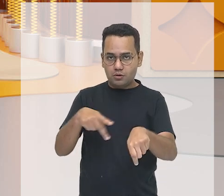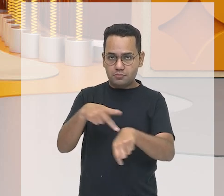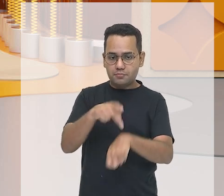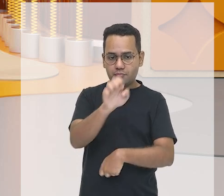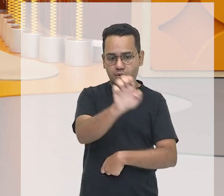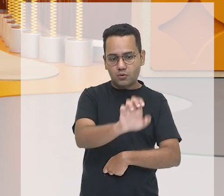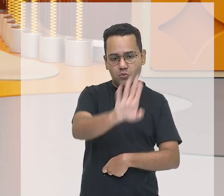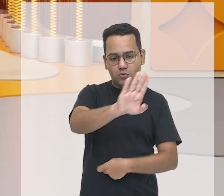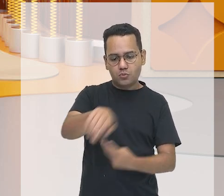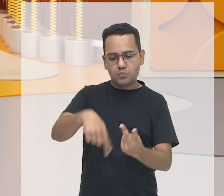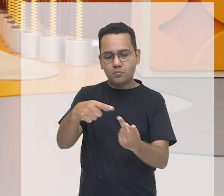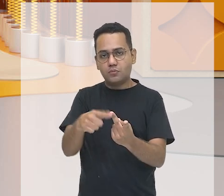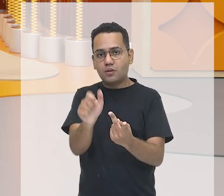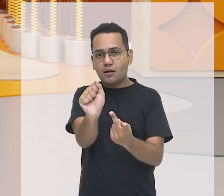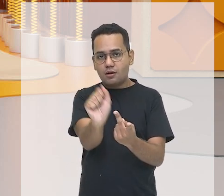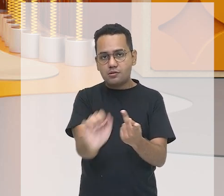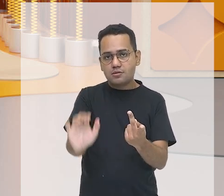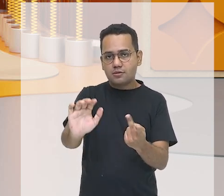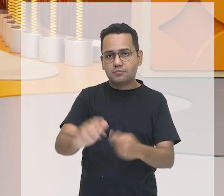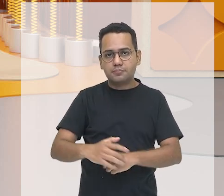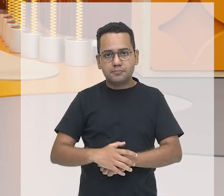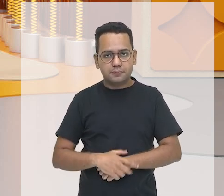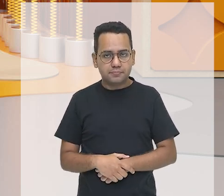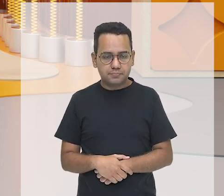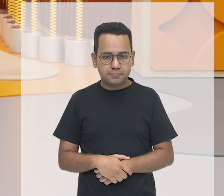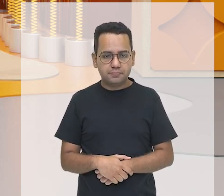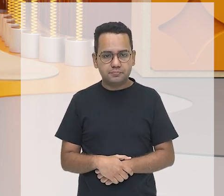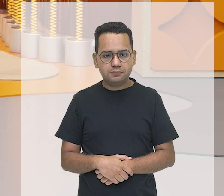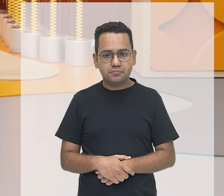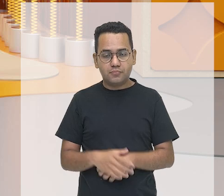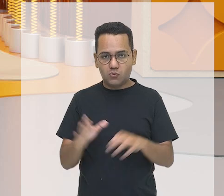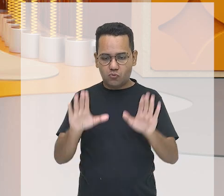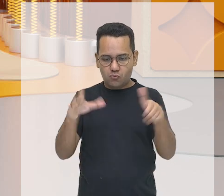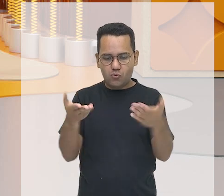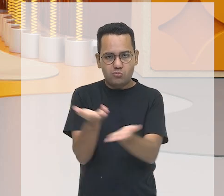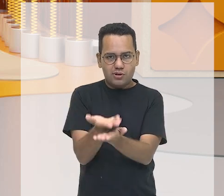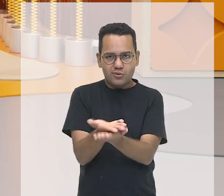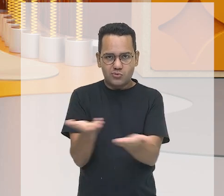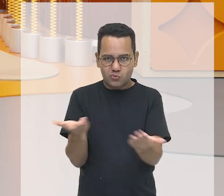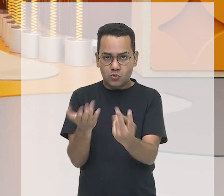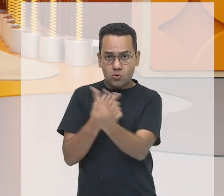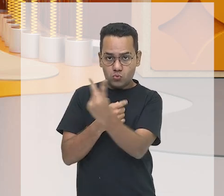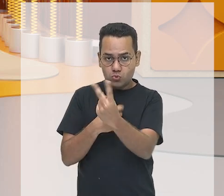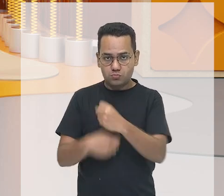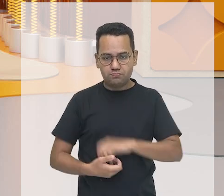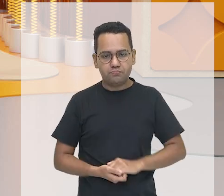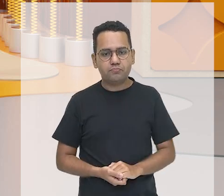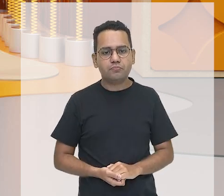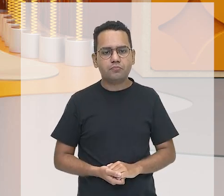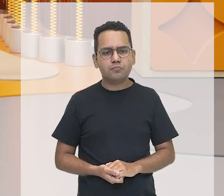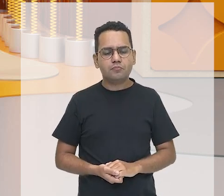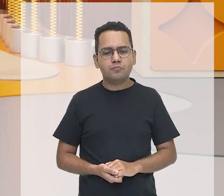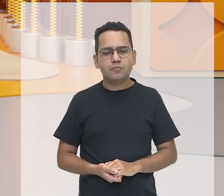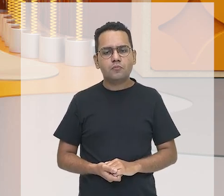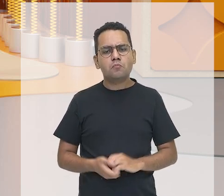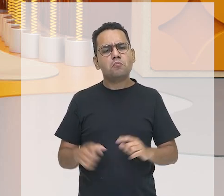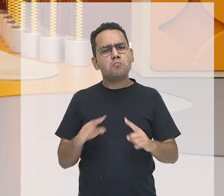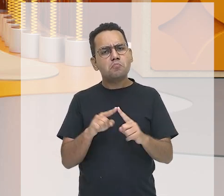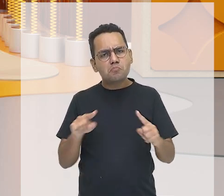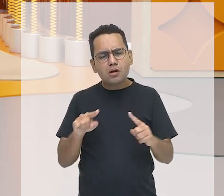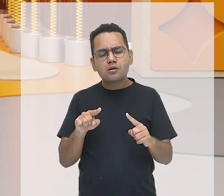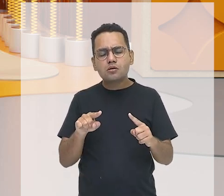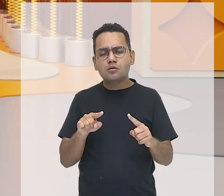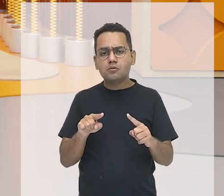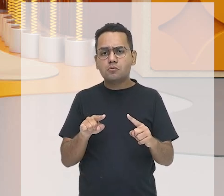europeus e também os asiáticos, tá? Que é o que a gente vai enfatizar melhor aí. Então, ela, né, não só impulsiona aí